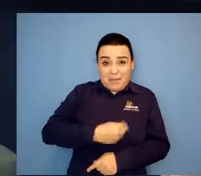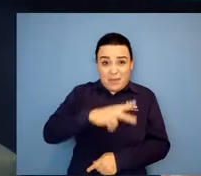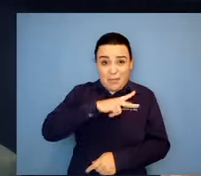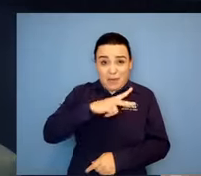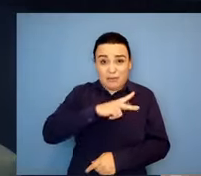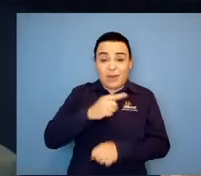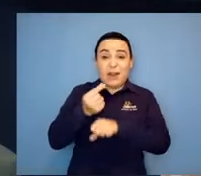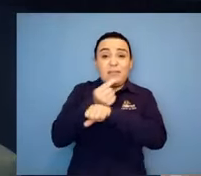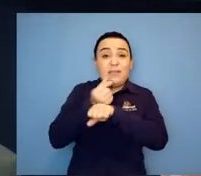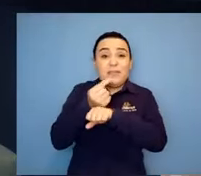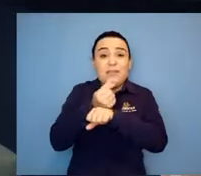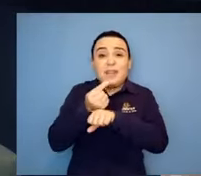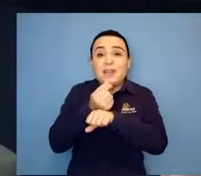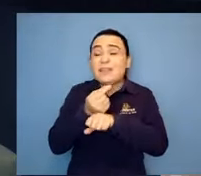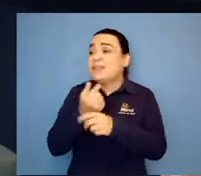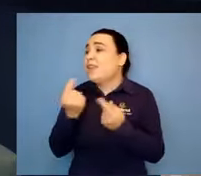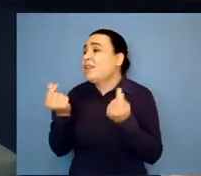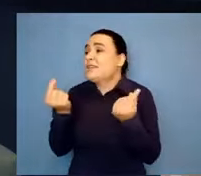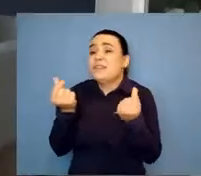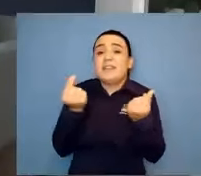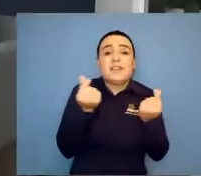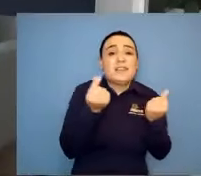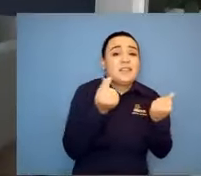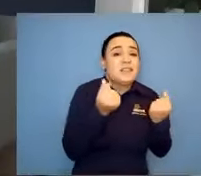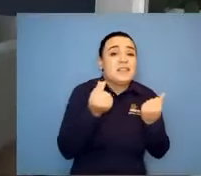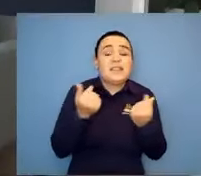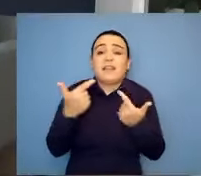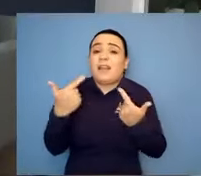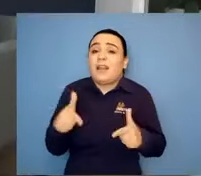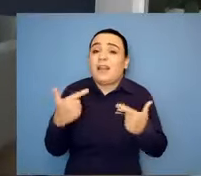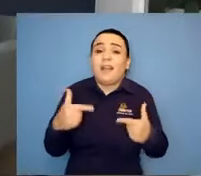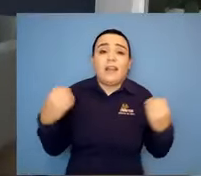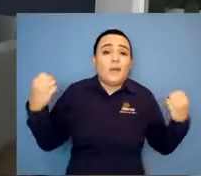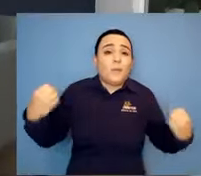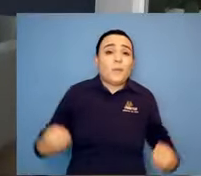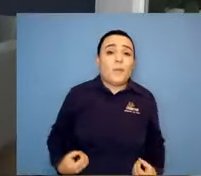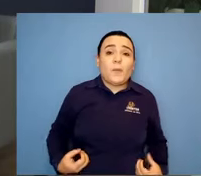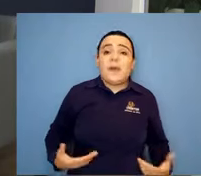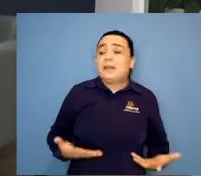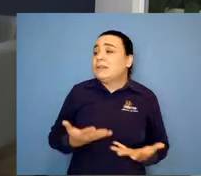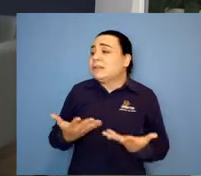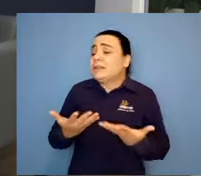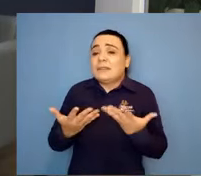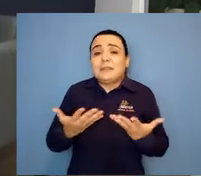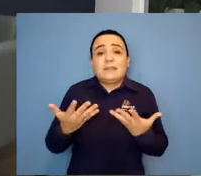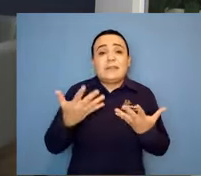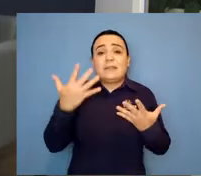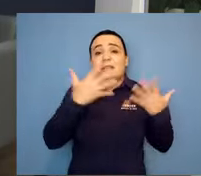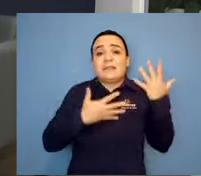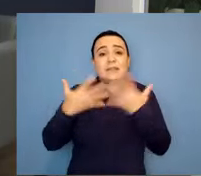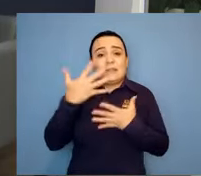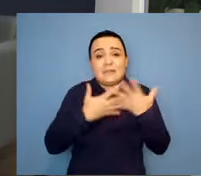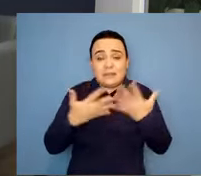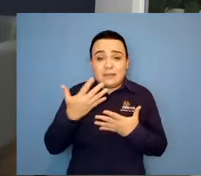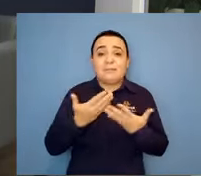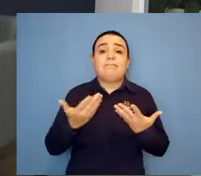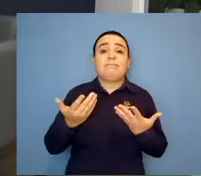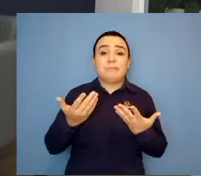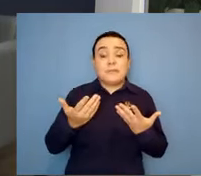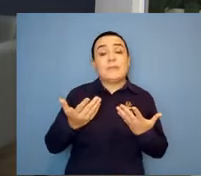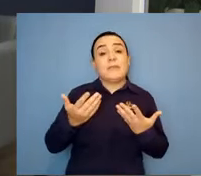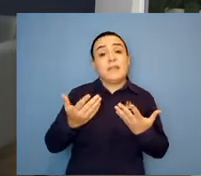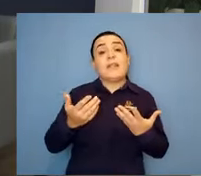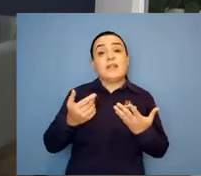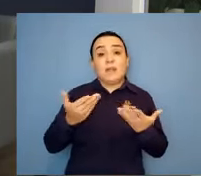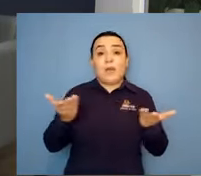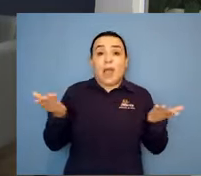eu tiro, mesmo sem ter dinheiro, eu tirava do bolso. Às vezes ainda faço isso, né? Tiro lá 30, 50